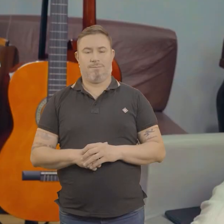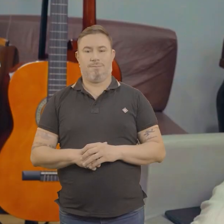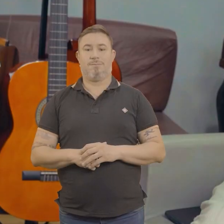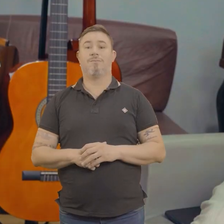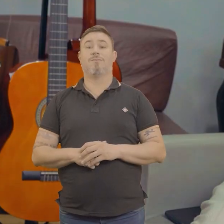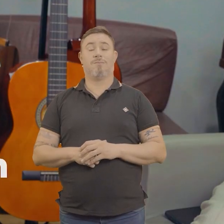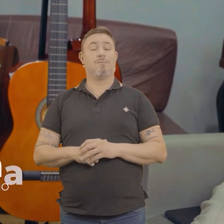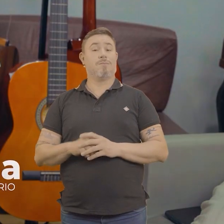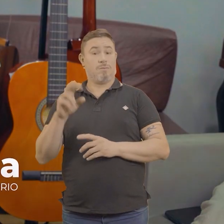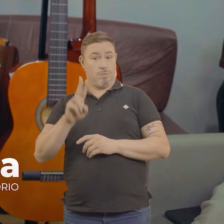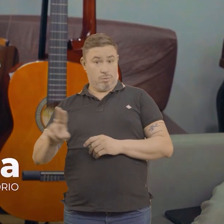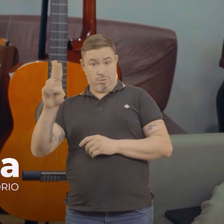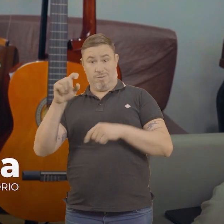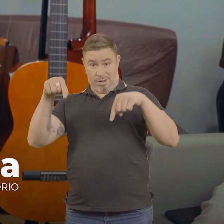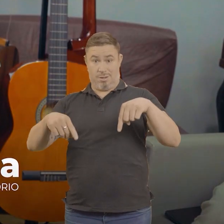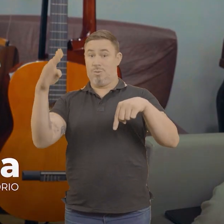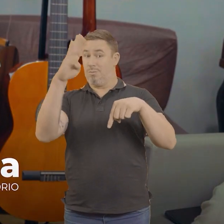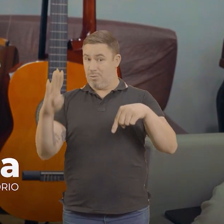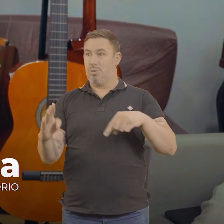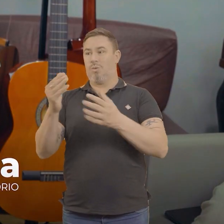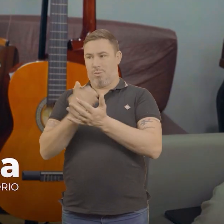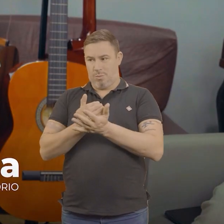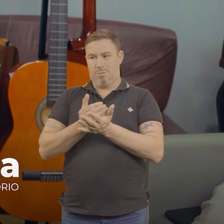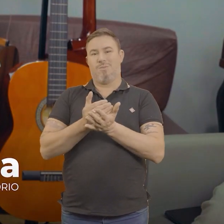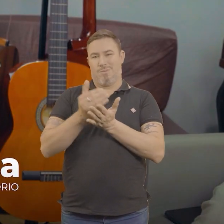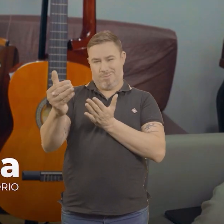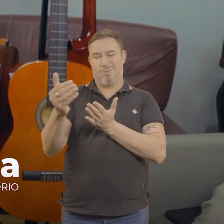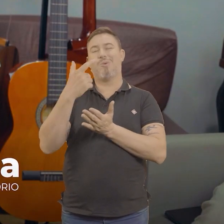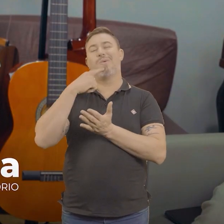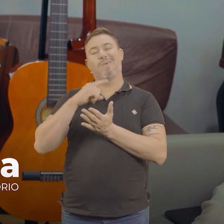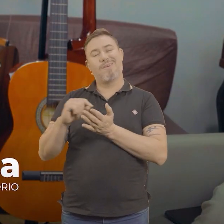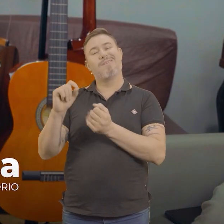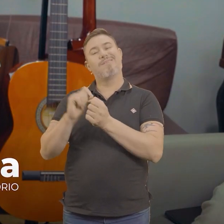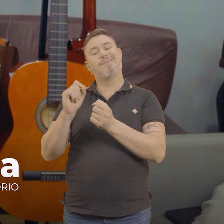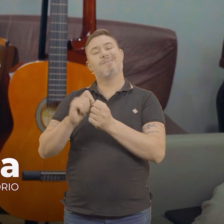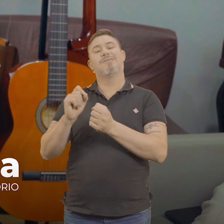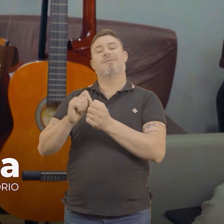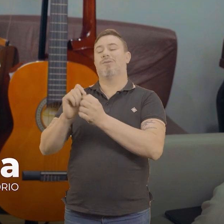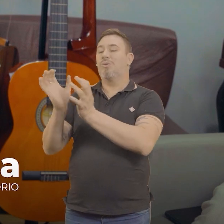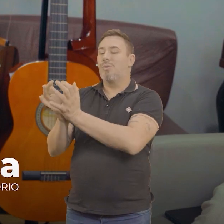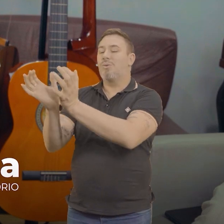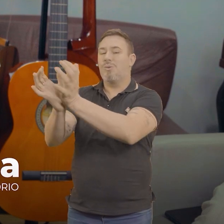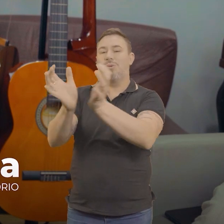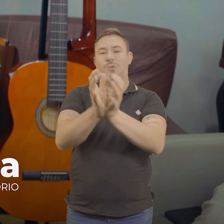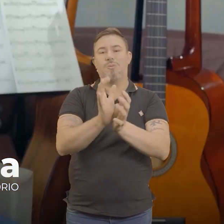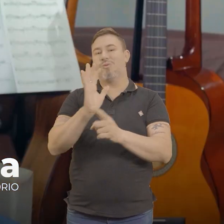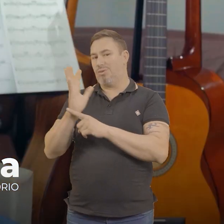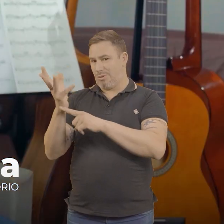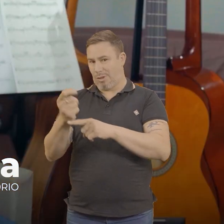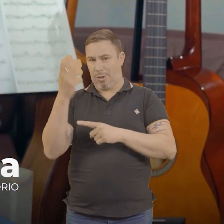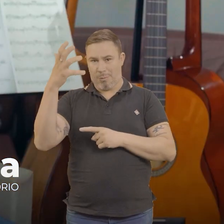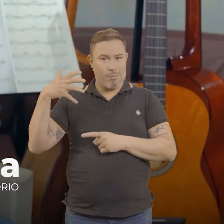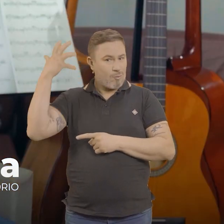As universidades federais do Brasil começou a criar os núcleos artísticos, musicais,